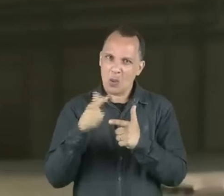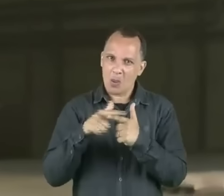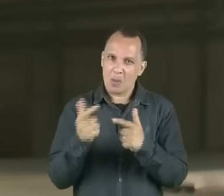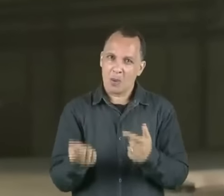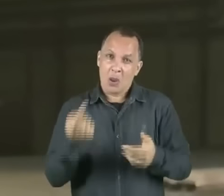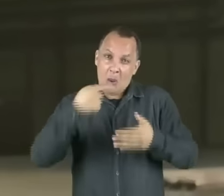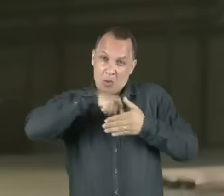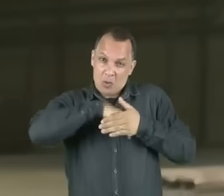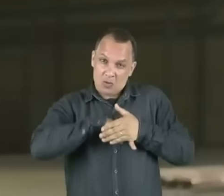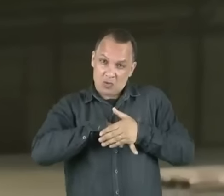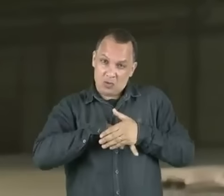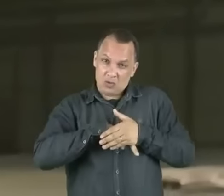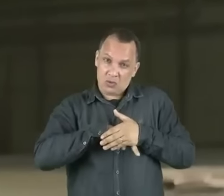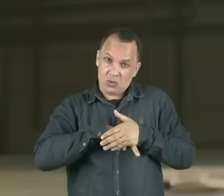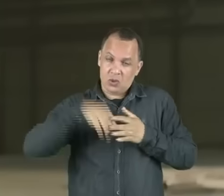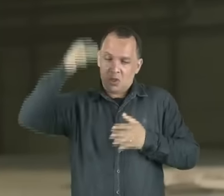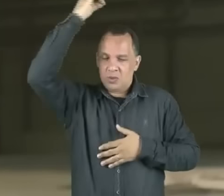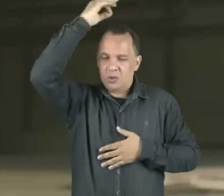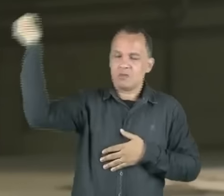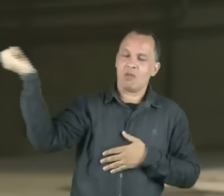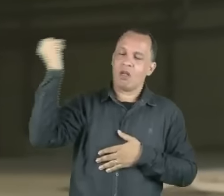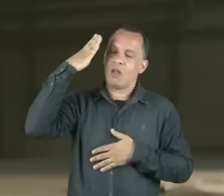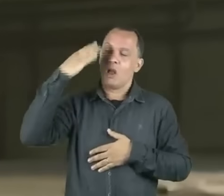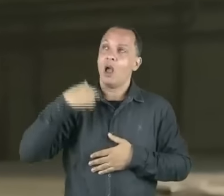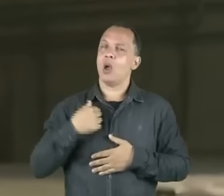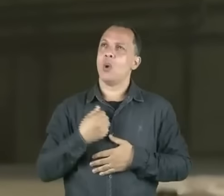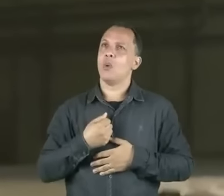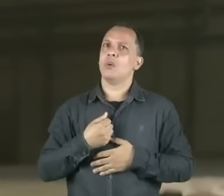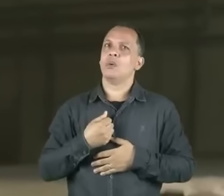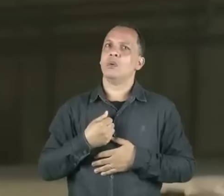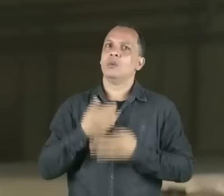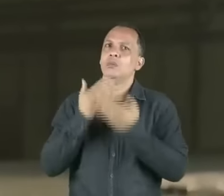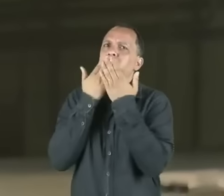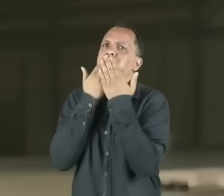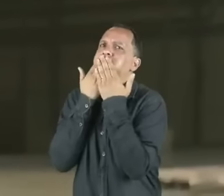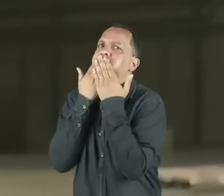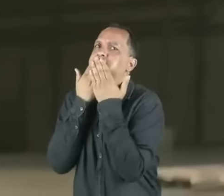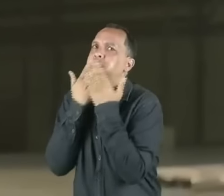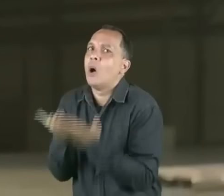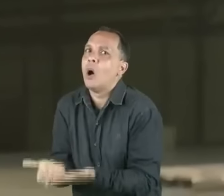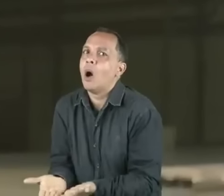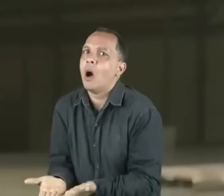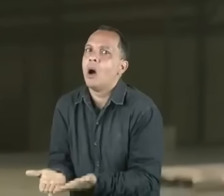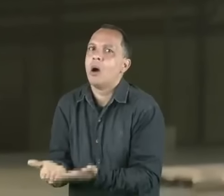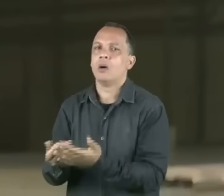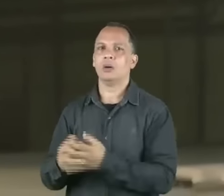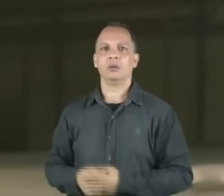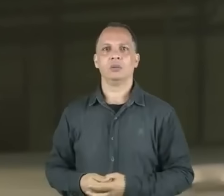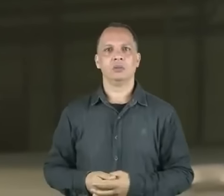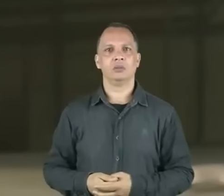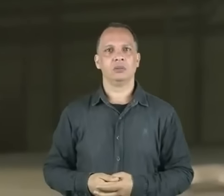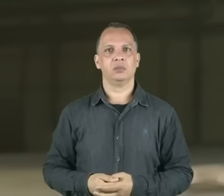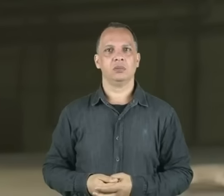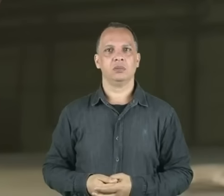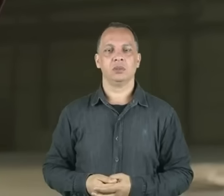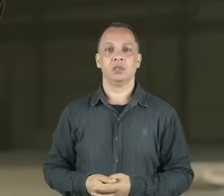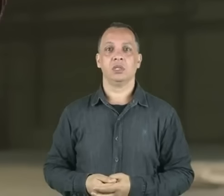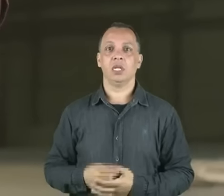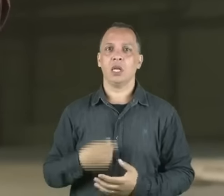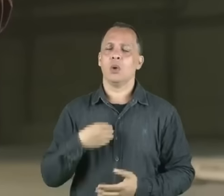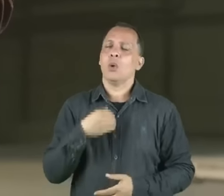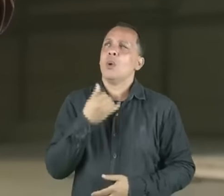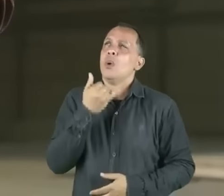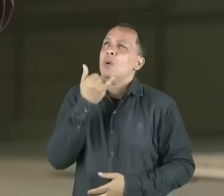verdade a verdade do Espírito de Deus a meu respeito Tá bom mas quando o espírito de Deus